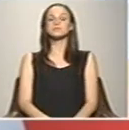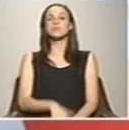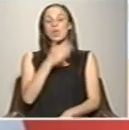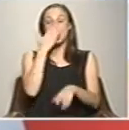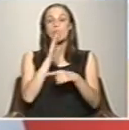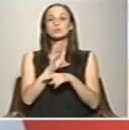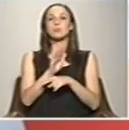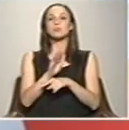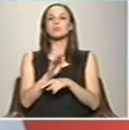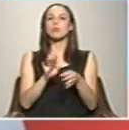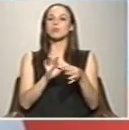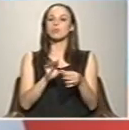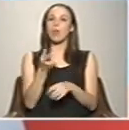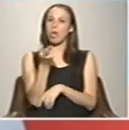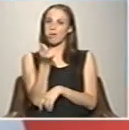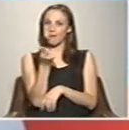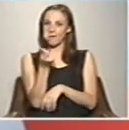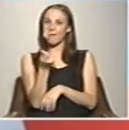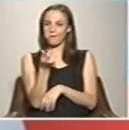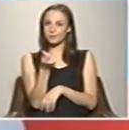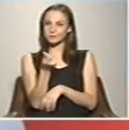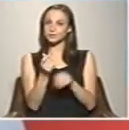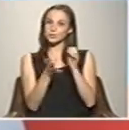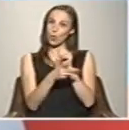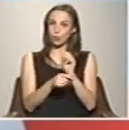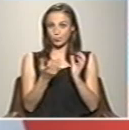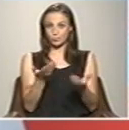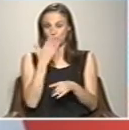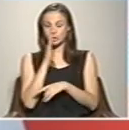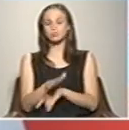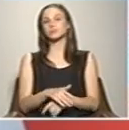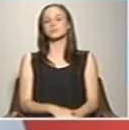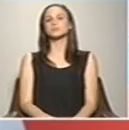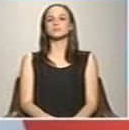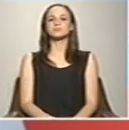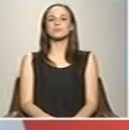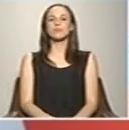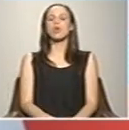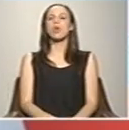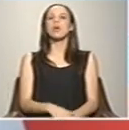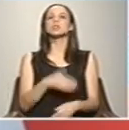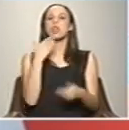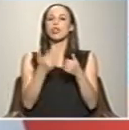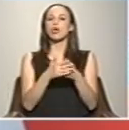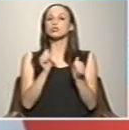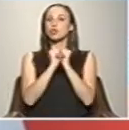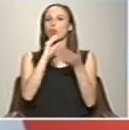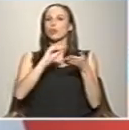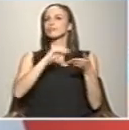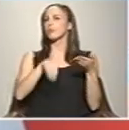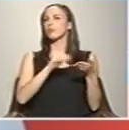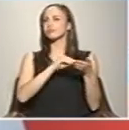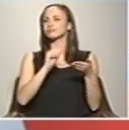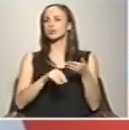violência financeira é flagrante. Temos idosos que assinam documentos, alteram